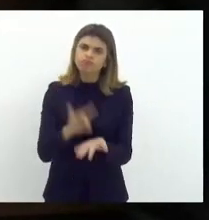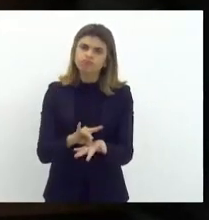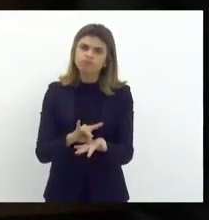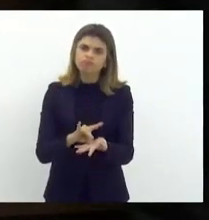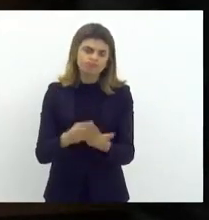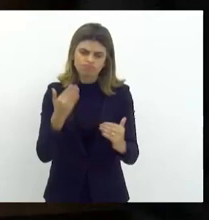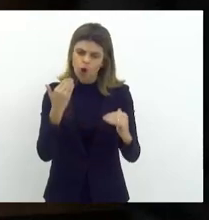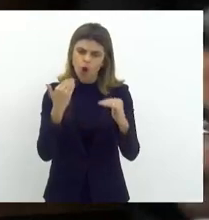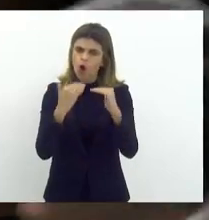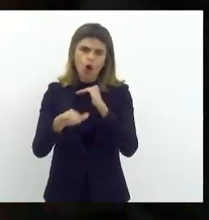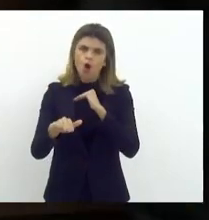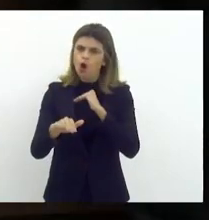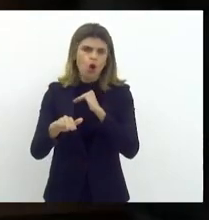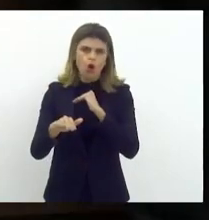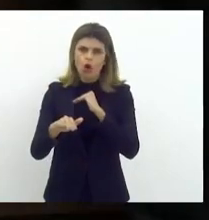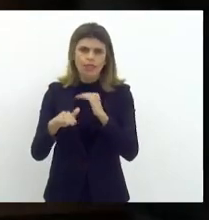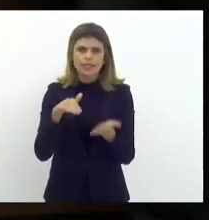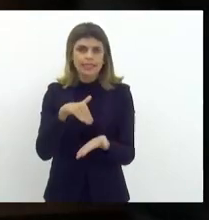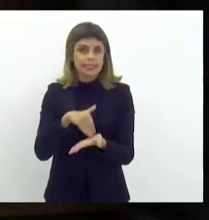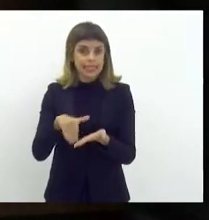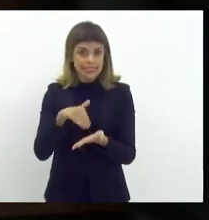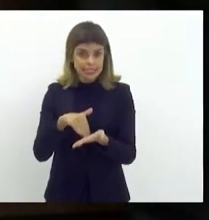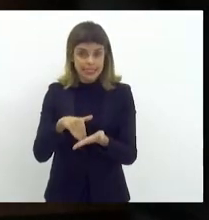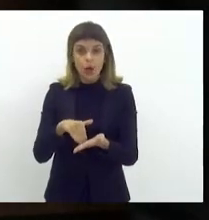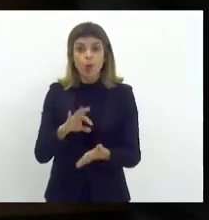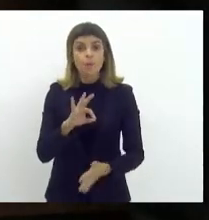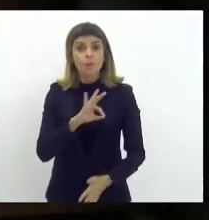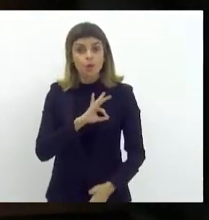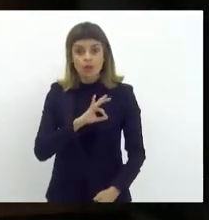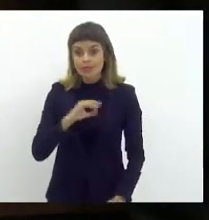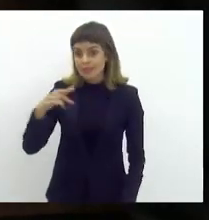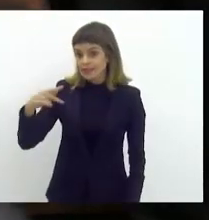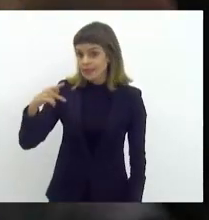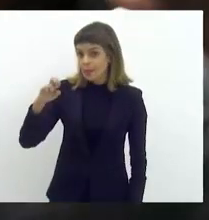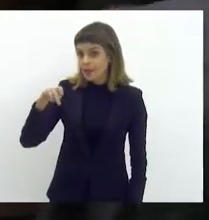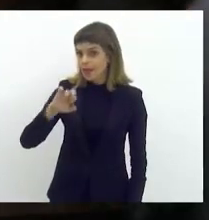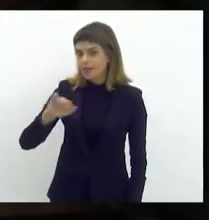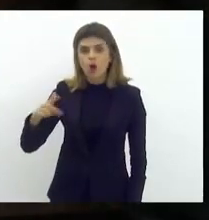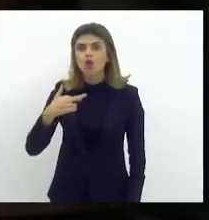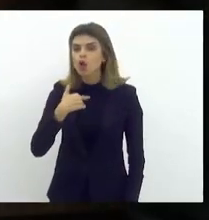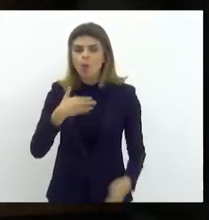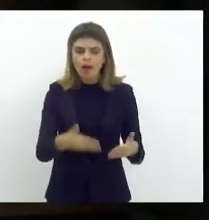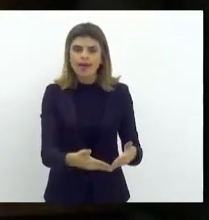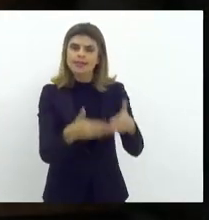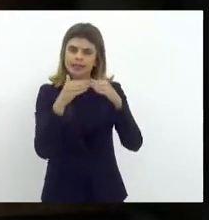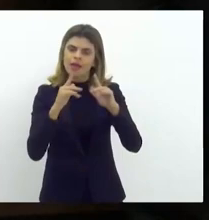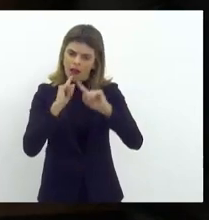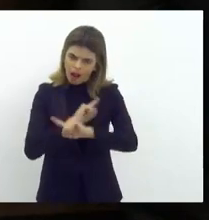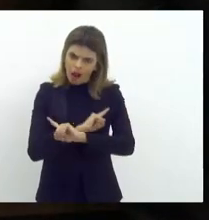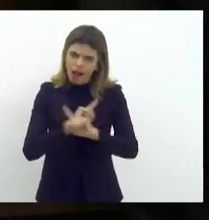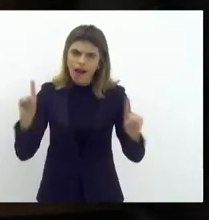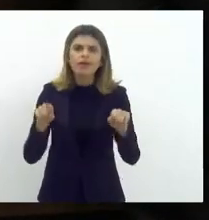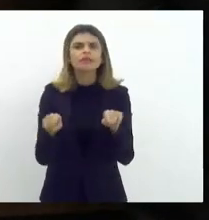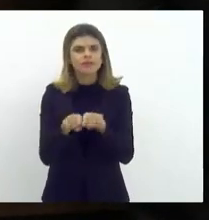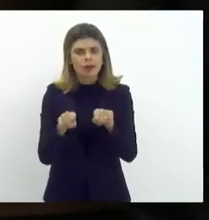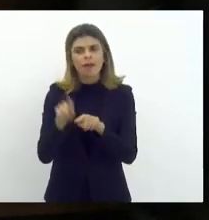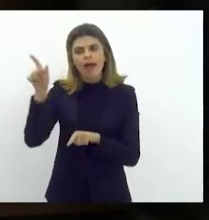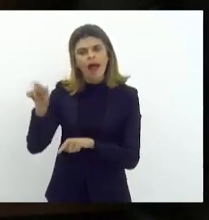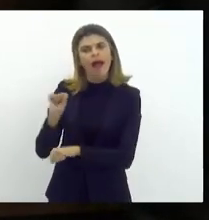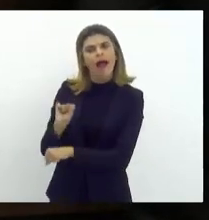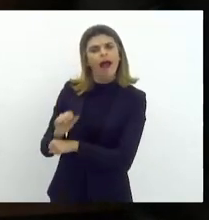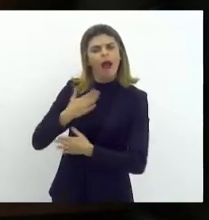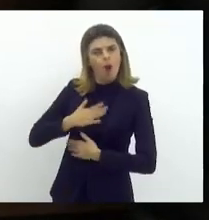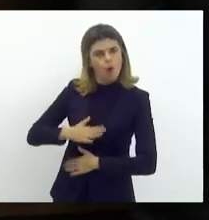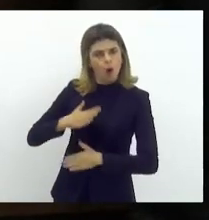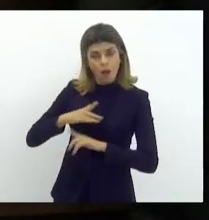discordância da secretária de polícia penal não poderia ir para o recesso sem fazer essa manifestação e ela que aguarde